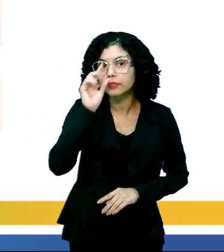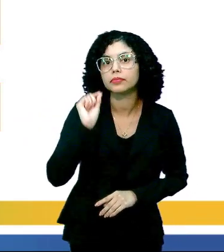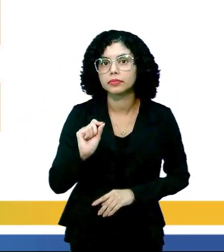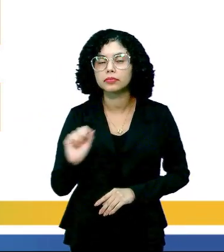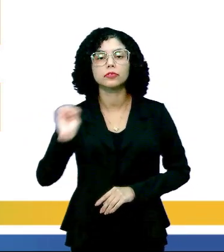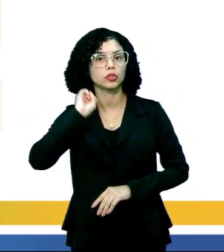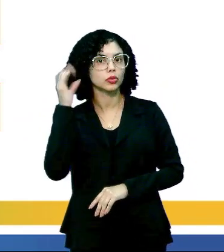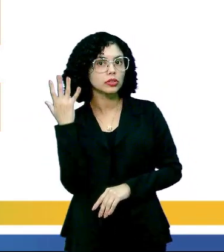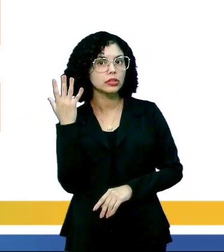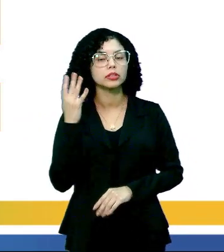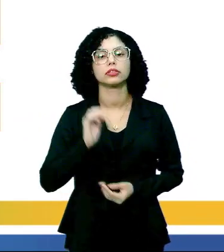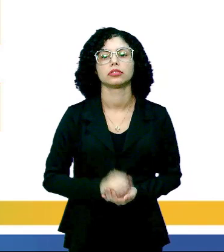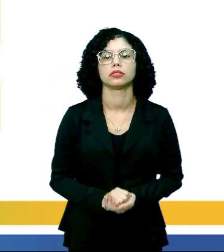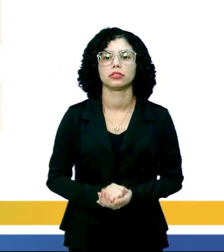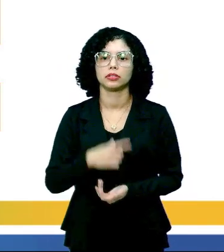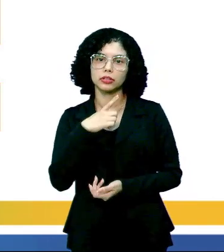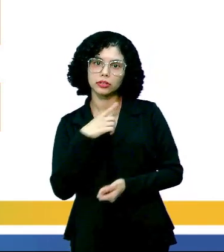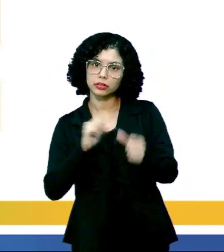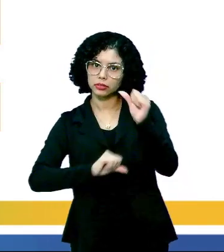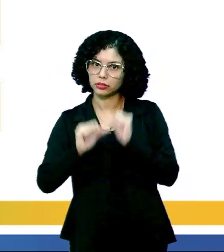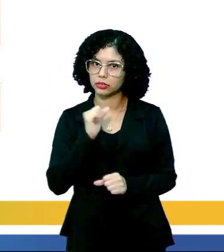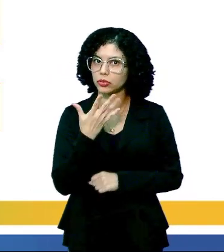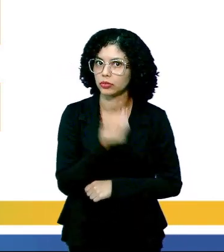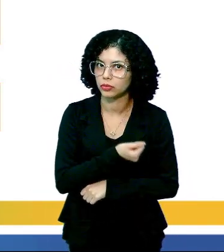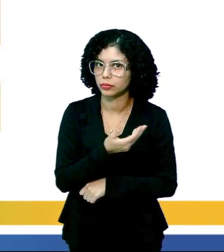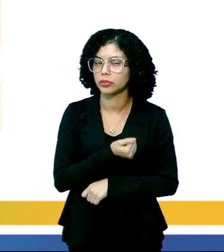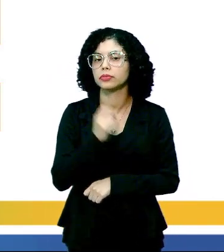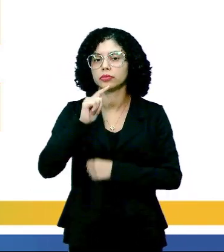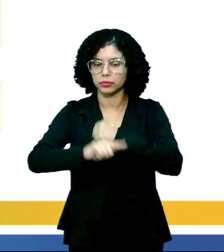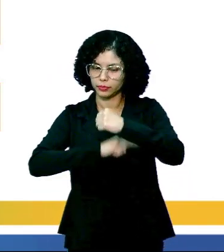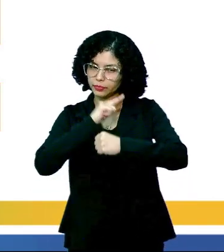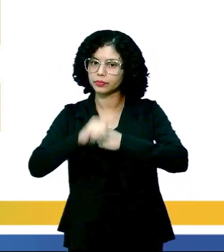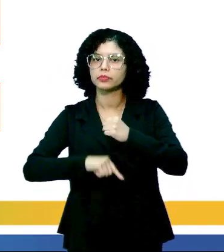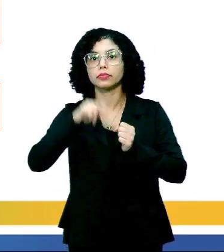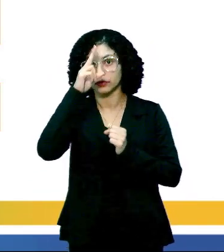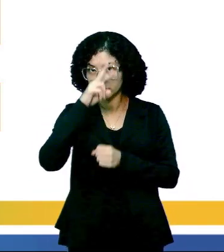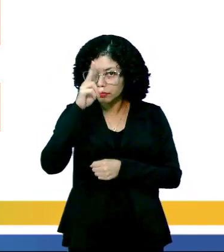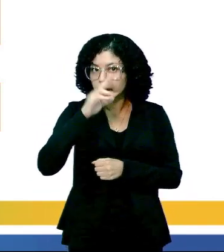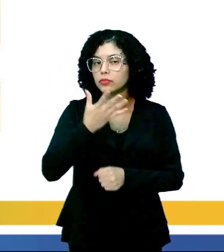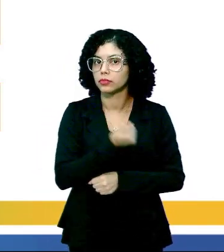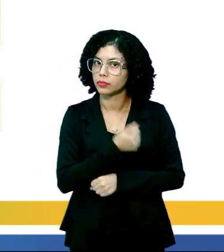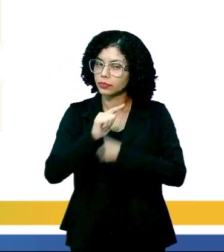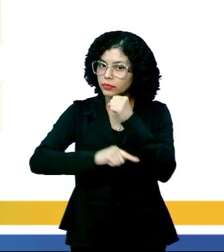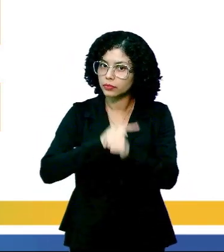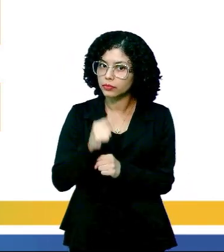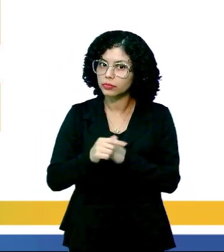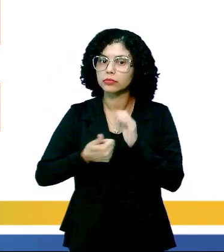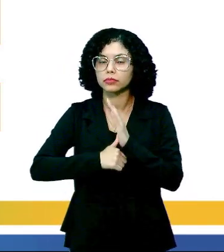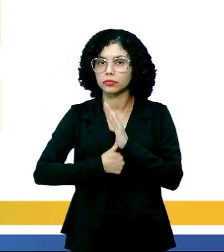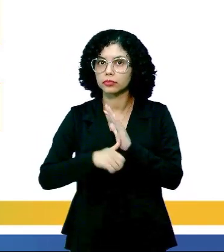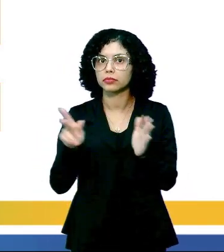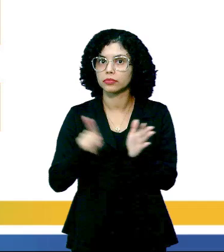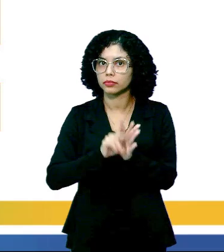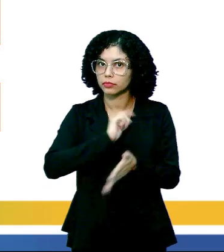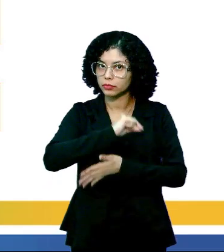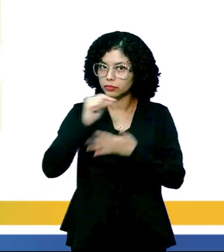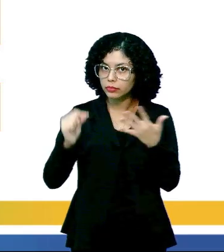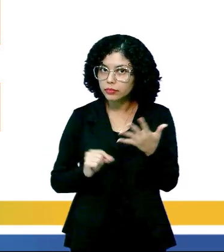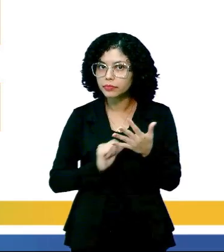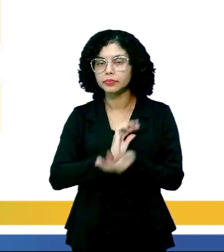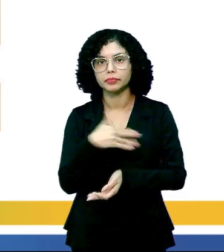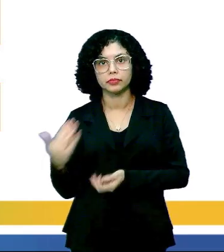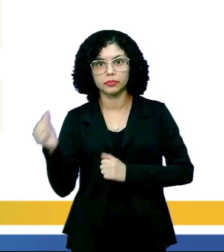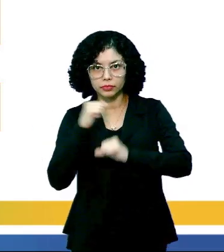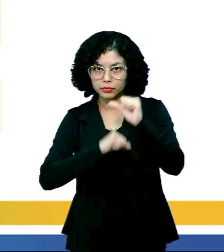transmutação ela só acontece quando há uma mudança no número atômico. Lembra que o número atômico é a identidade do elemento. Então, quando